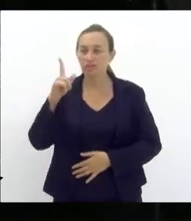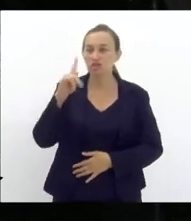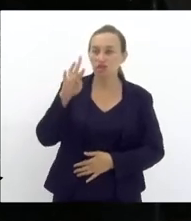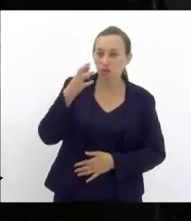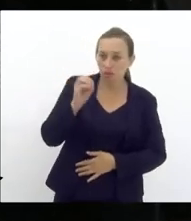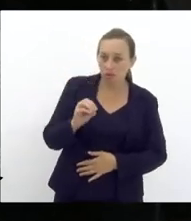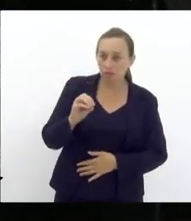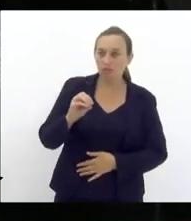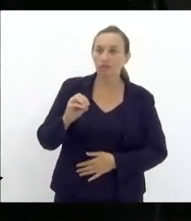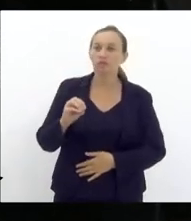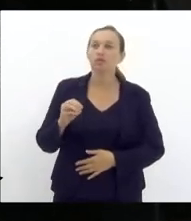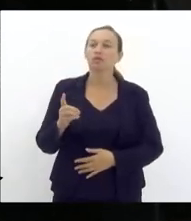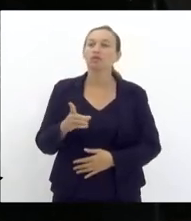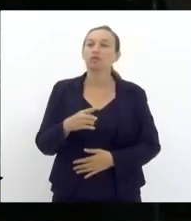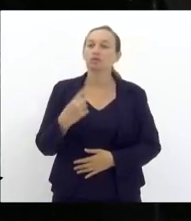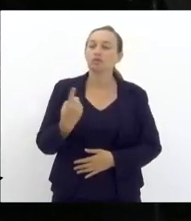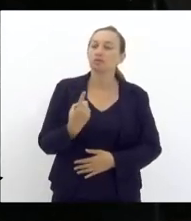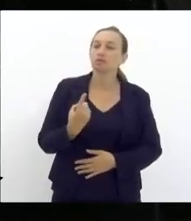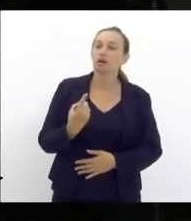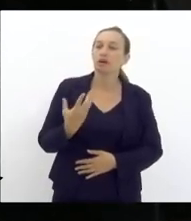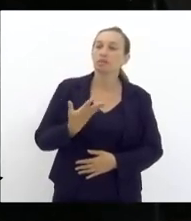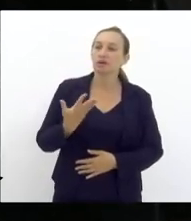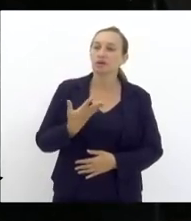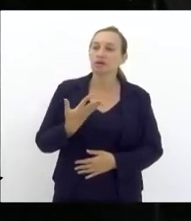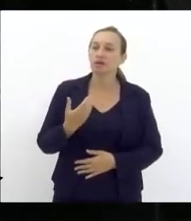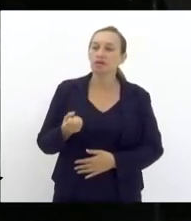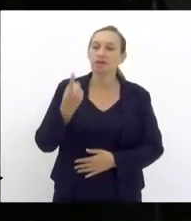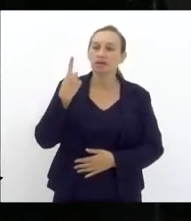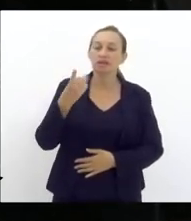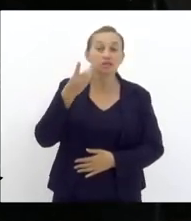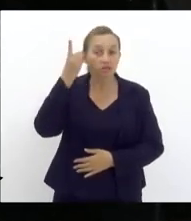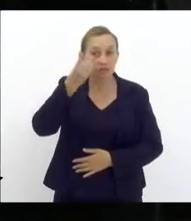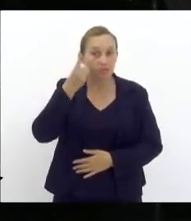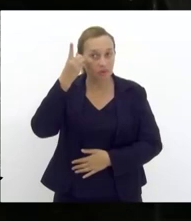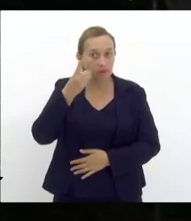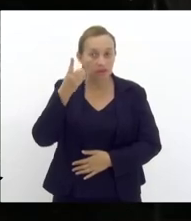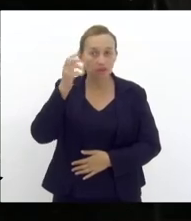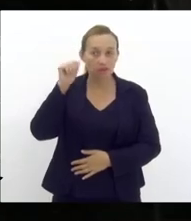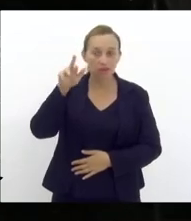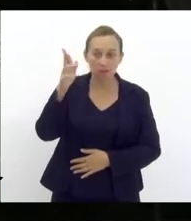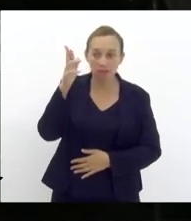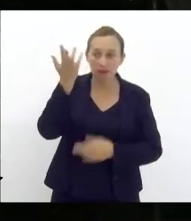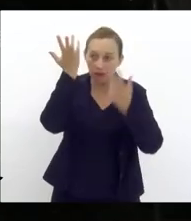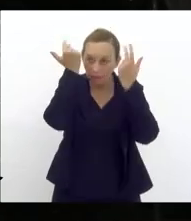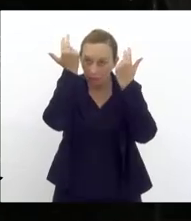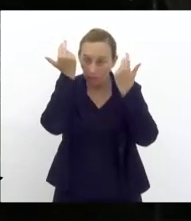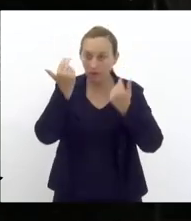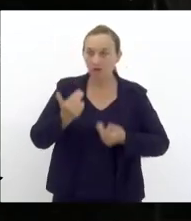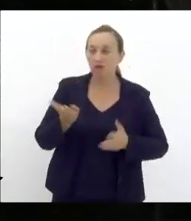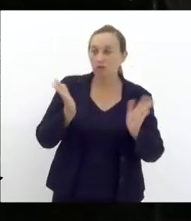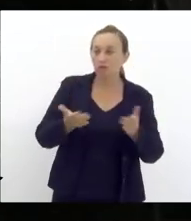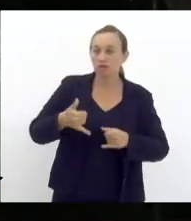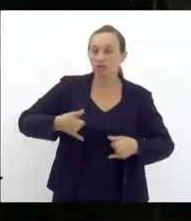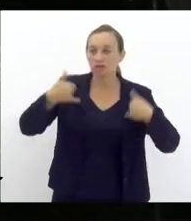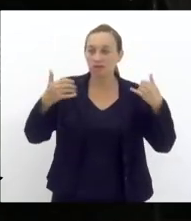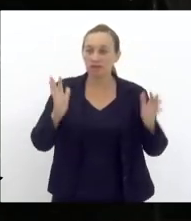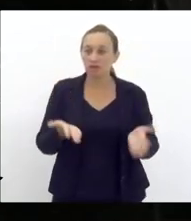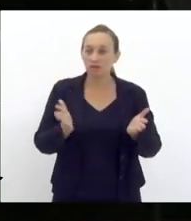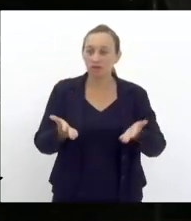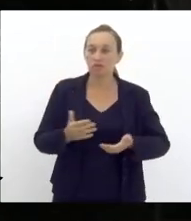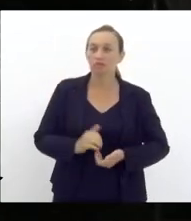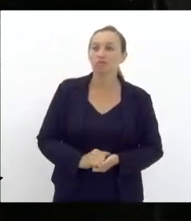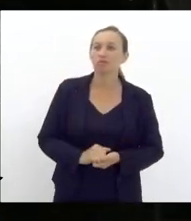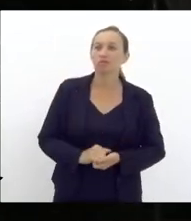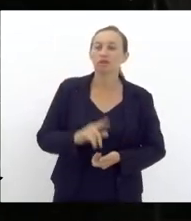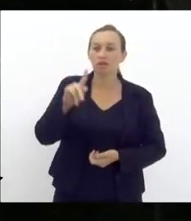padrepressão e o nosso querido ex-deputado Eleomar coelho que fazem os dois fazem aniversário hoje uma parte